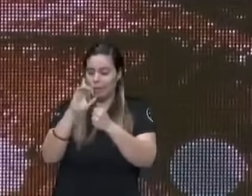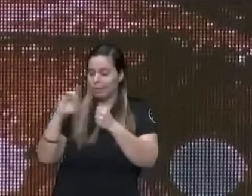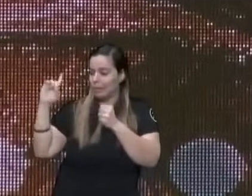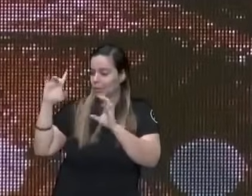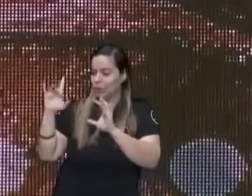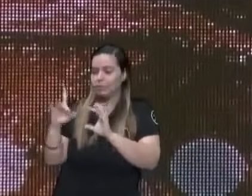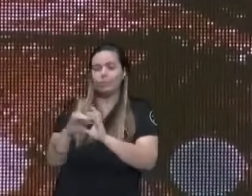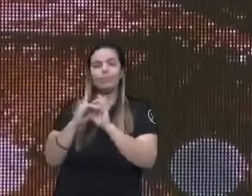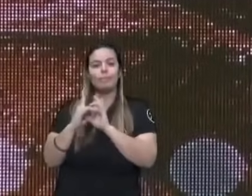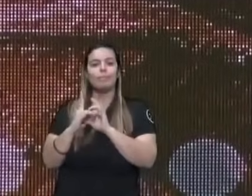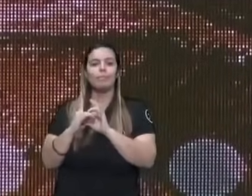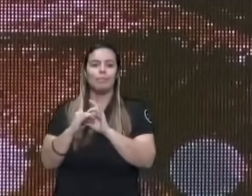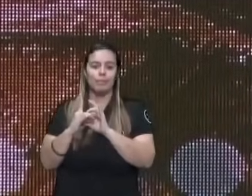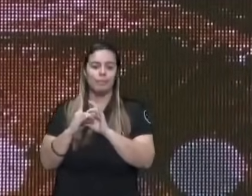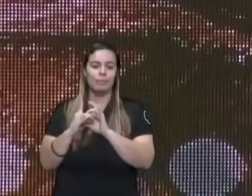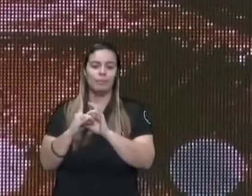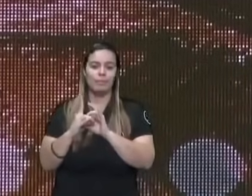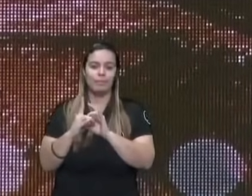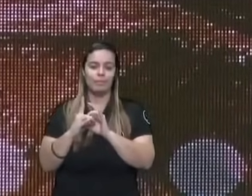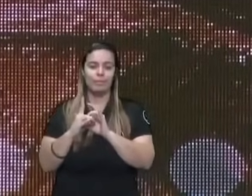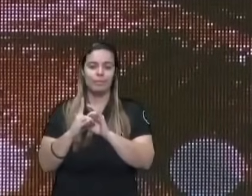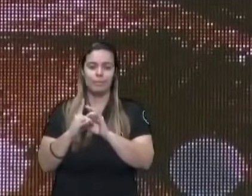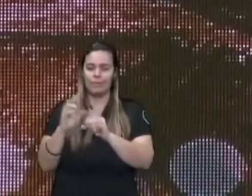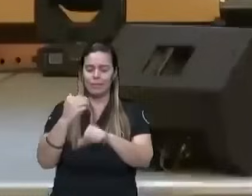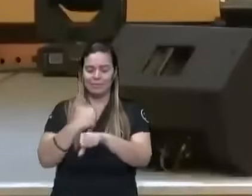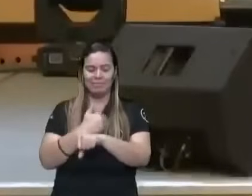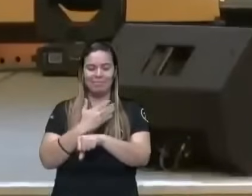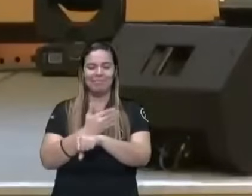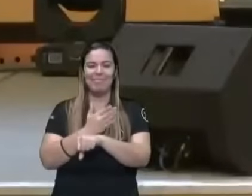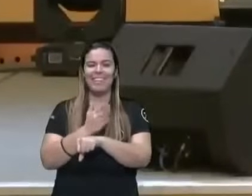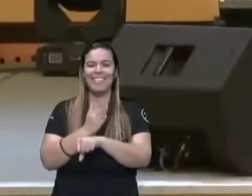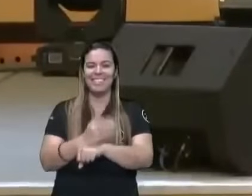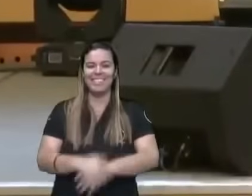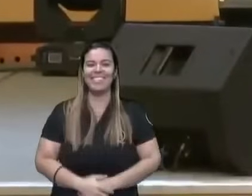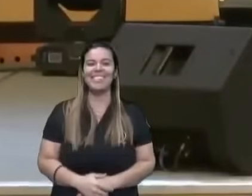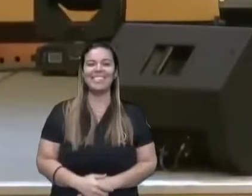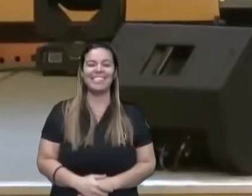vida, que é Deus. O tempo inteiro.